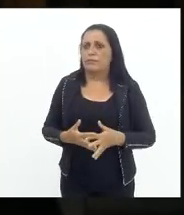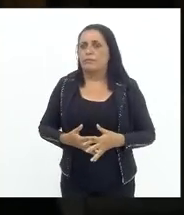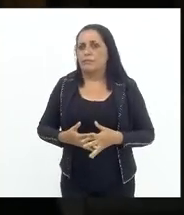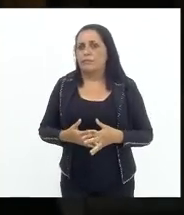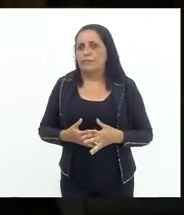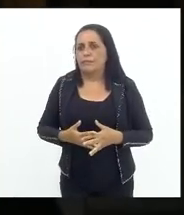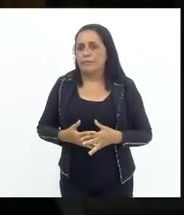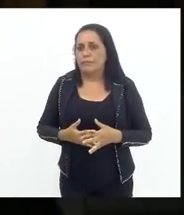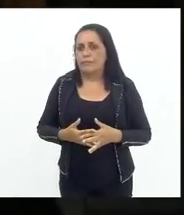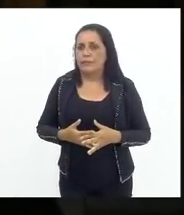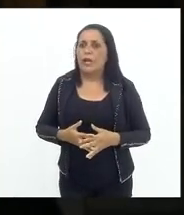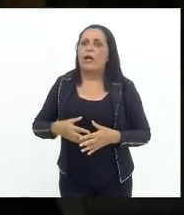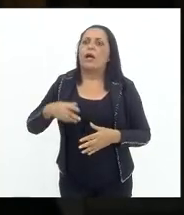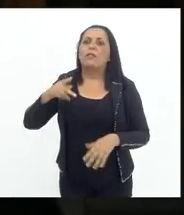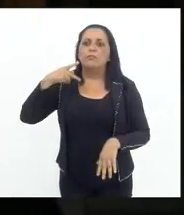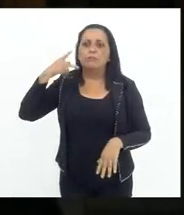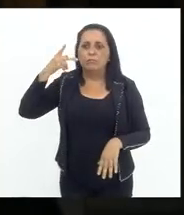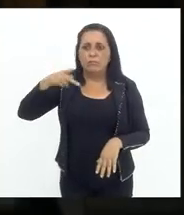no Parlamento.